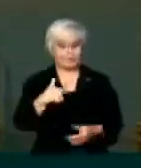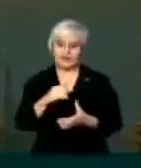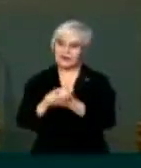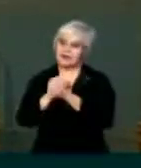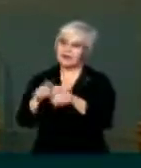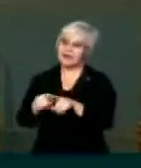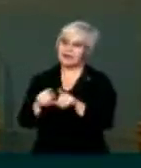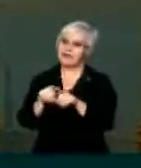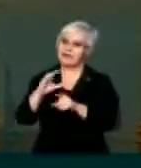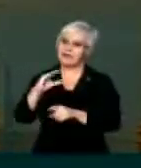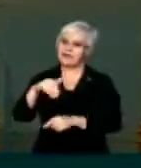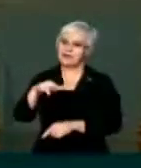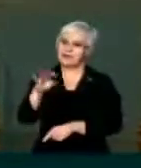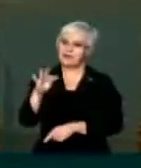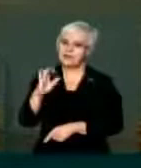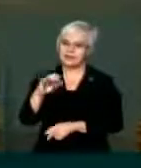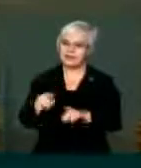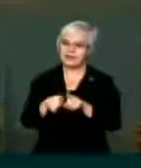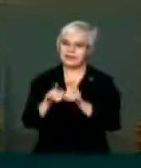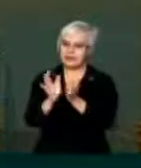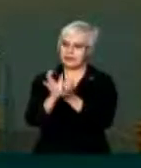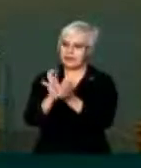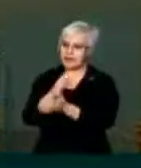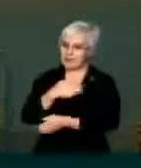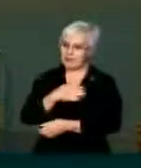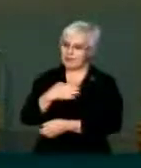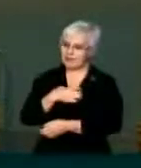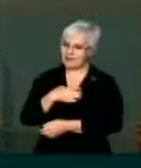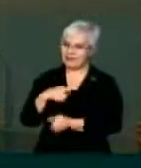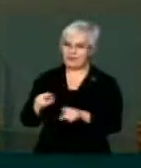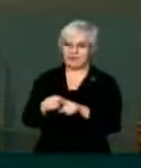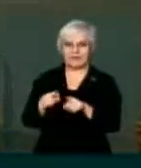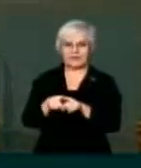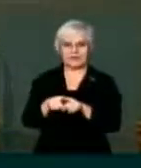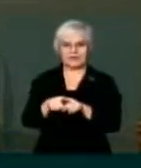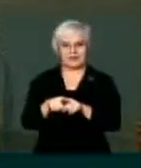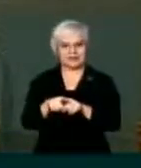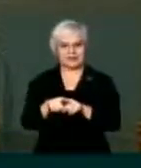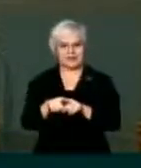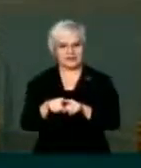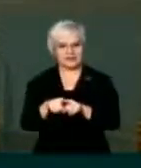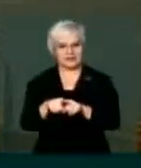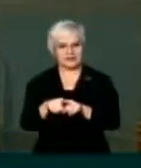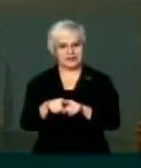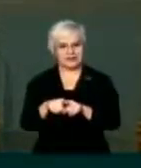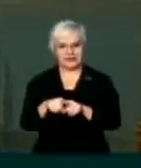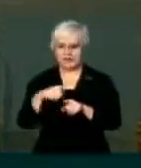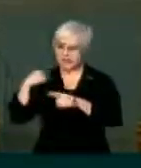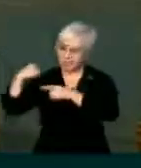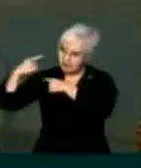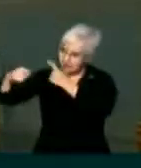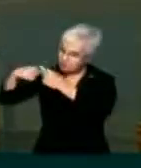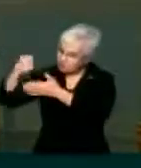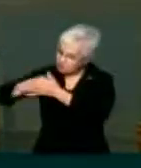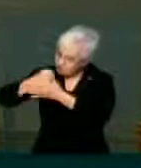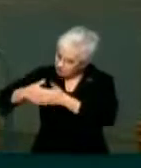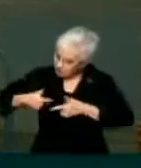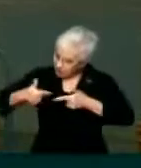abraço à CNTE, à PLB da Bahia, a sucursal da CNTE em nosso estado, de grande tradição de luta.